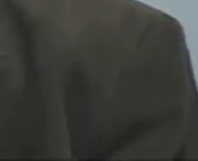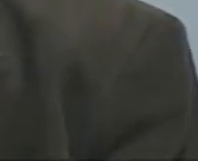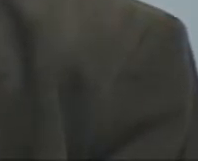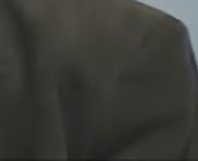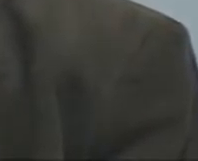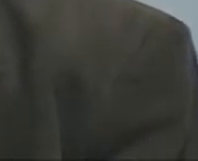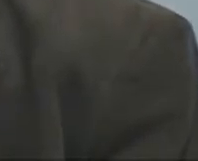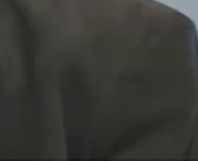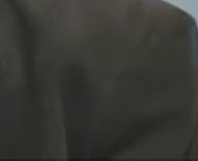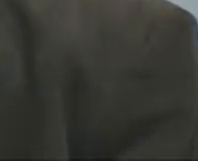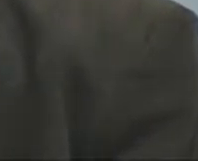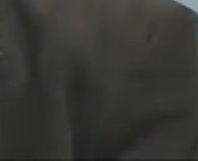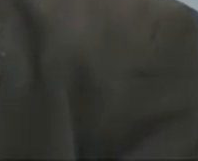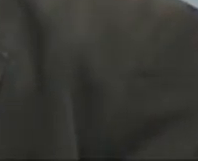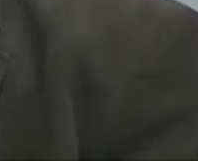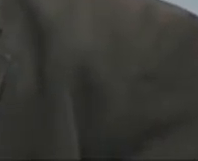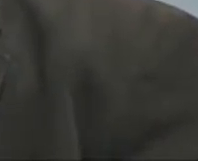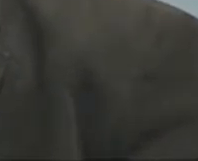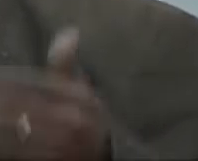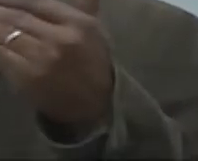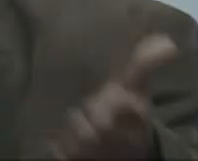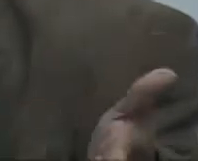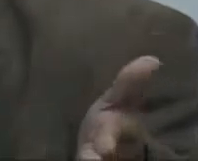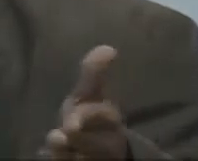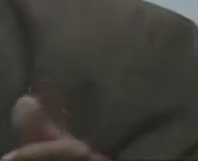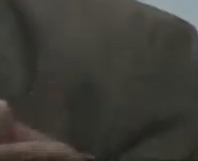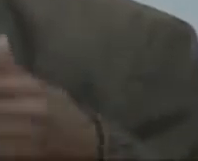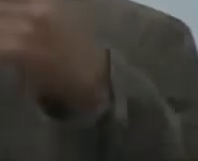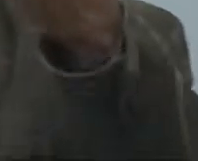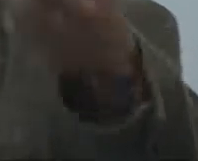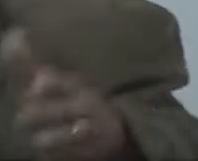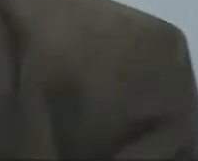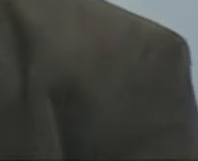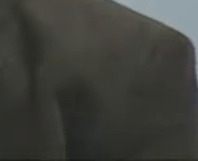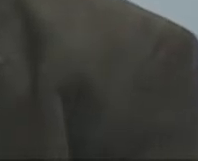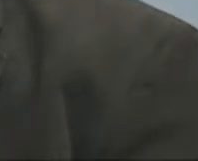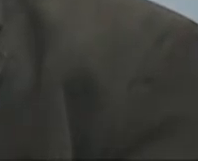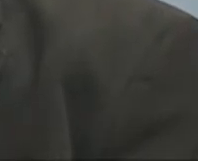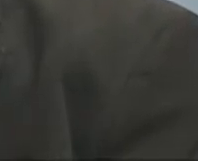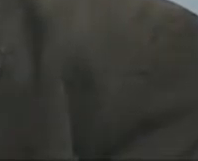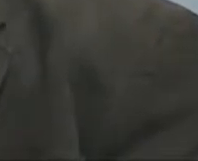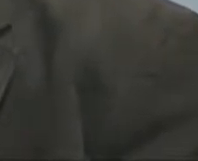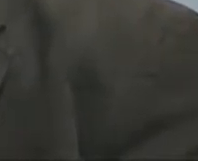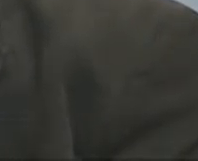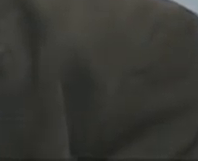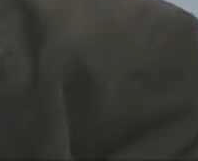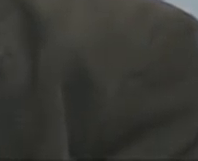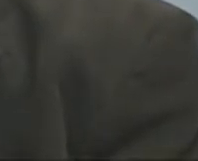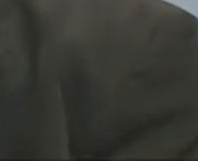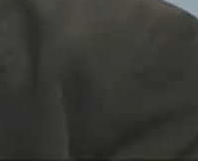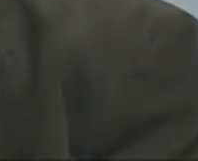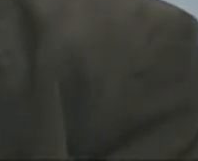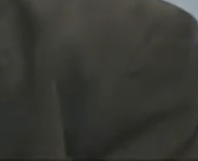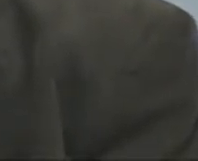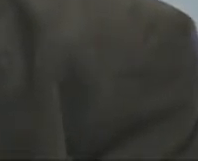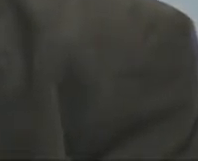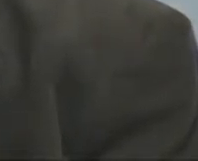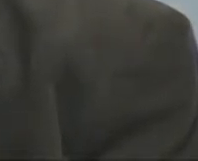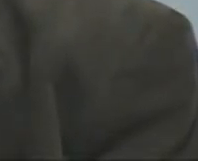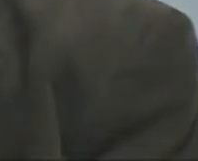fica a cargo do vereador. E se ele realizar esse debate, ele também pode pegar os funcionários do